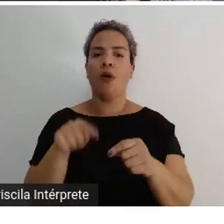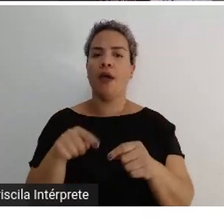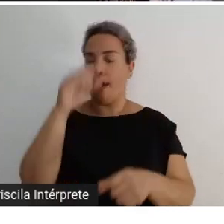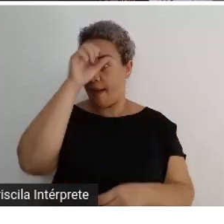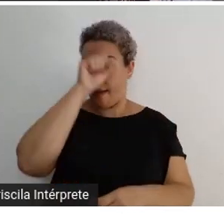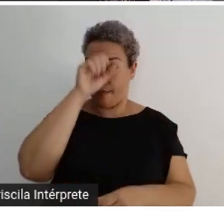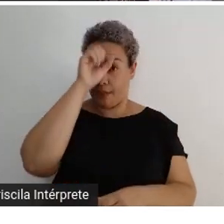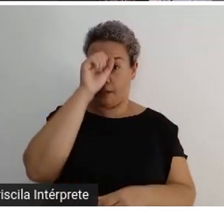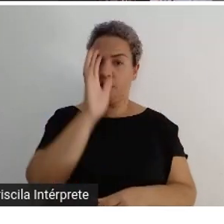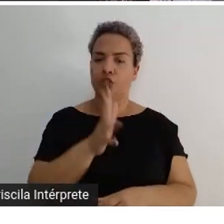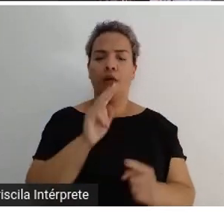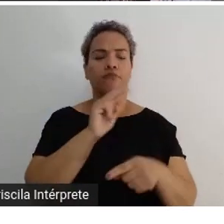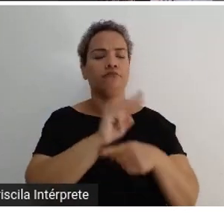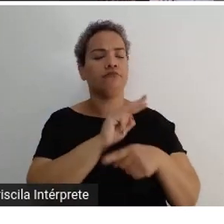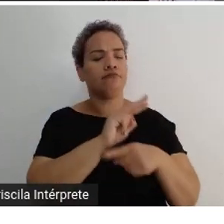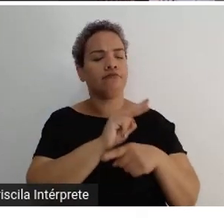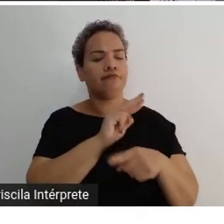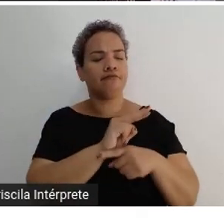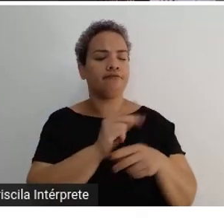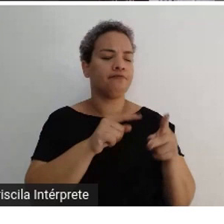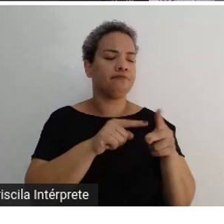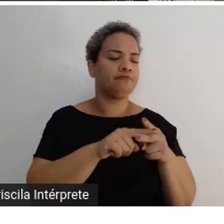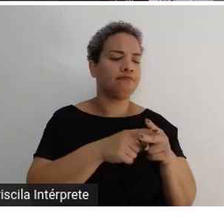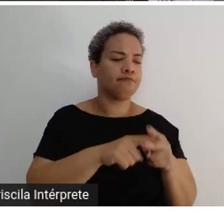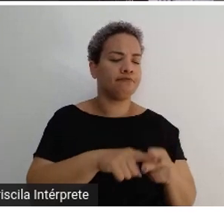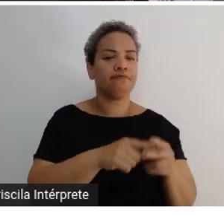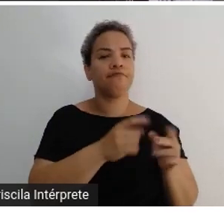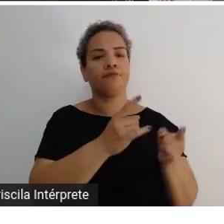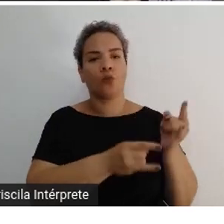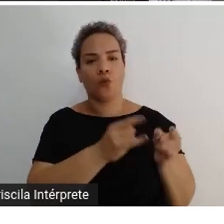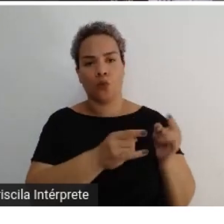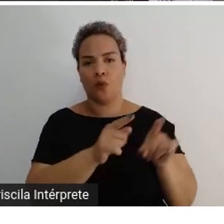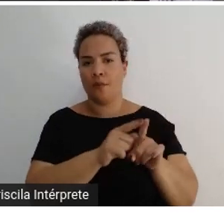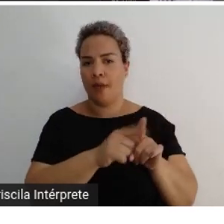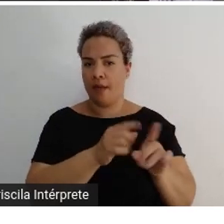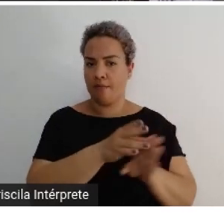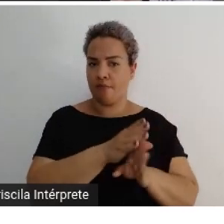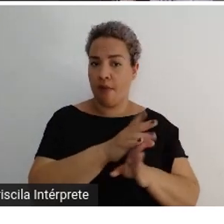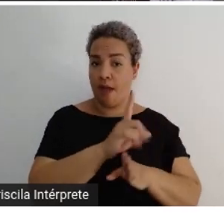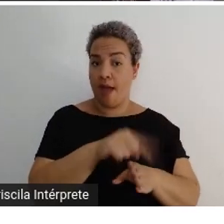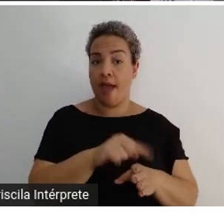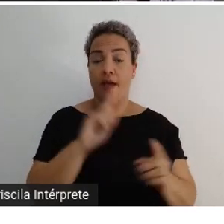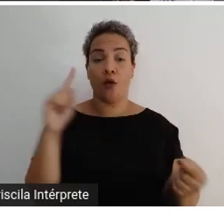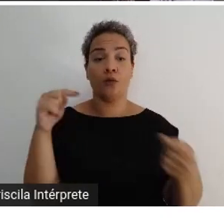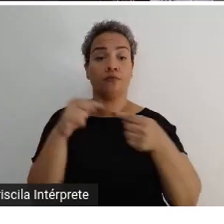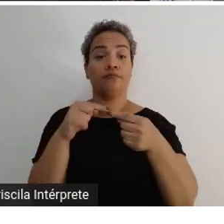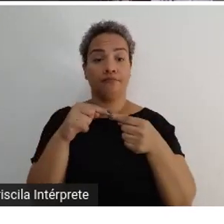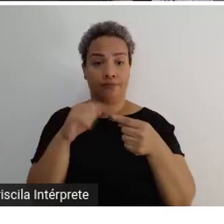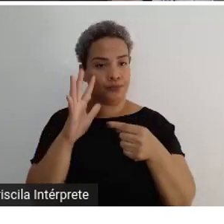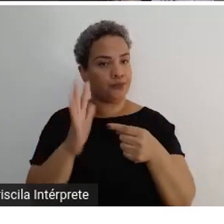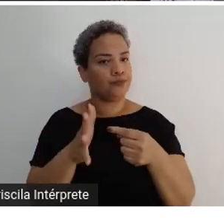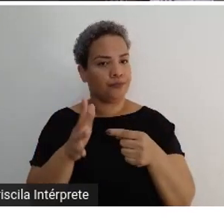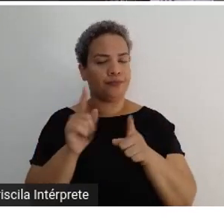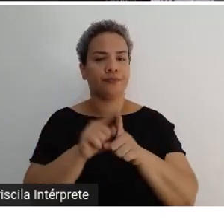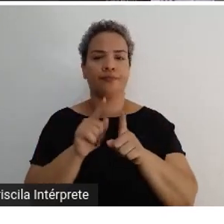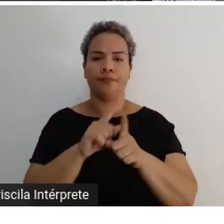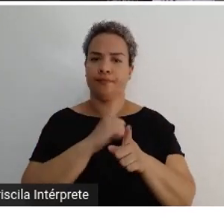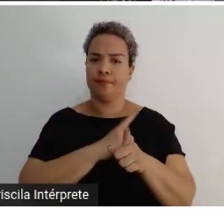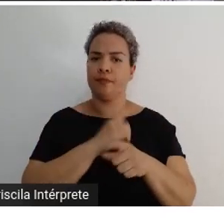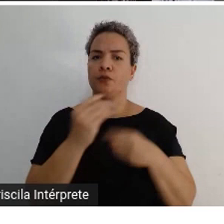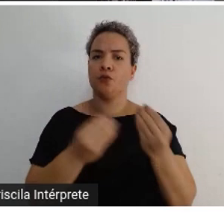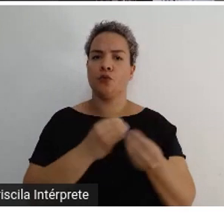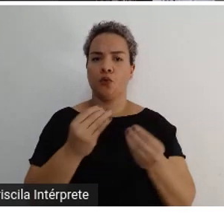aprendizado supervisionado de máquina. Também, junto com a intenção, ela nos traz um score